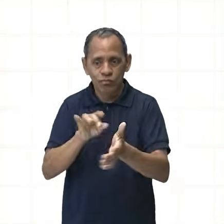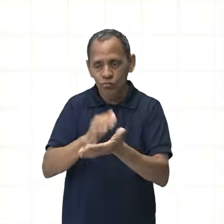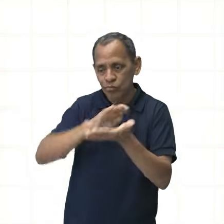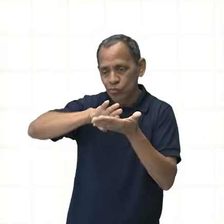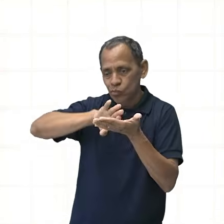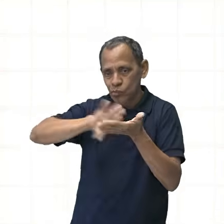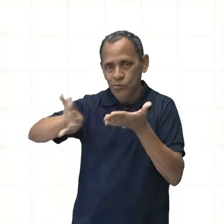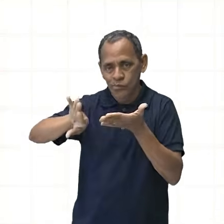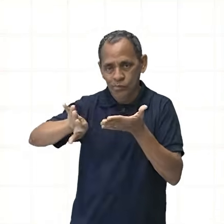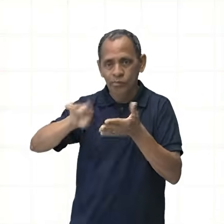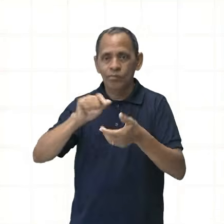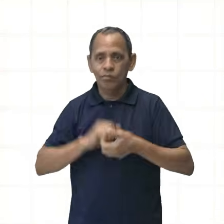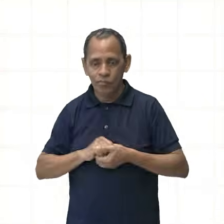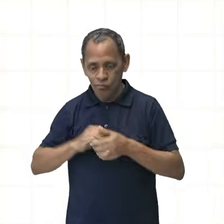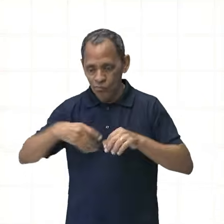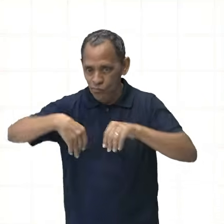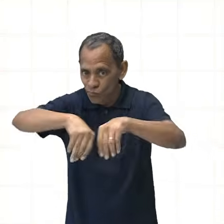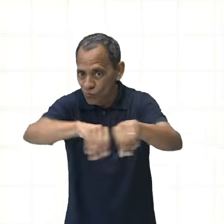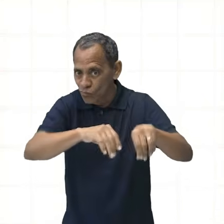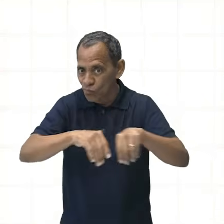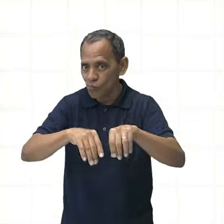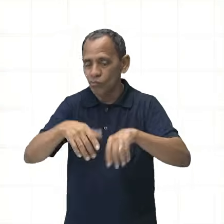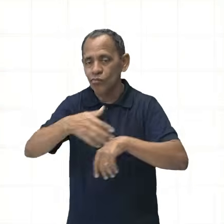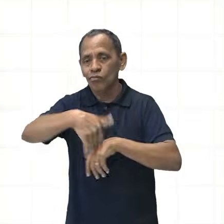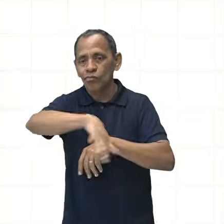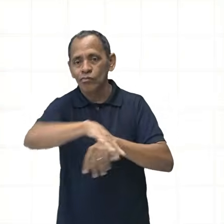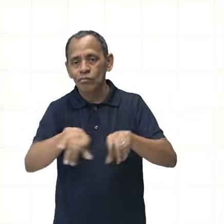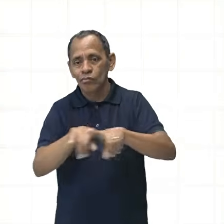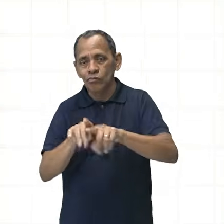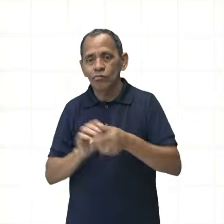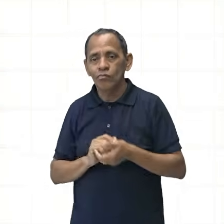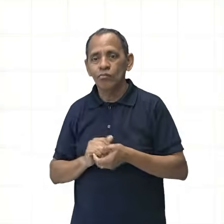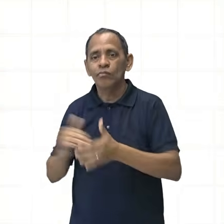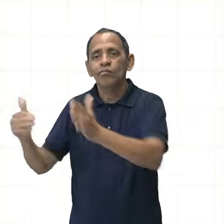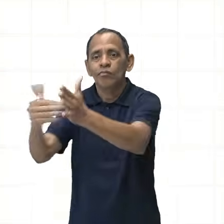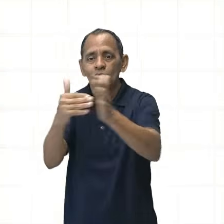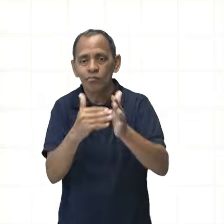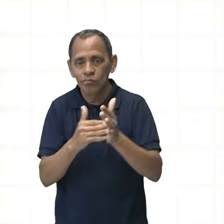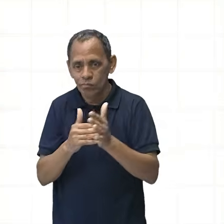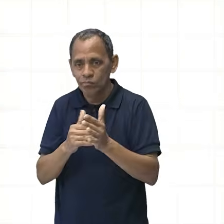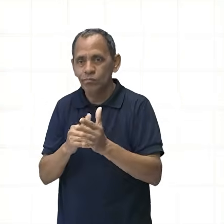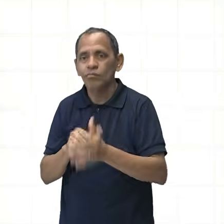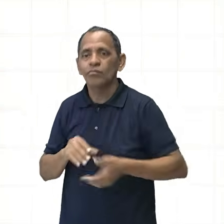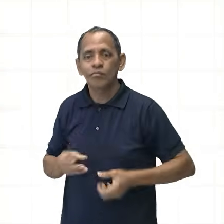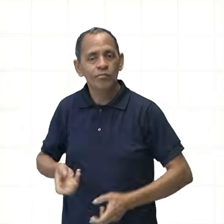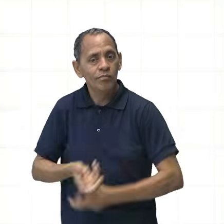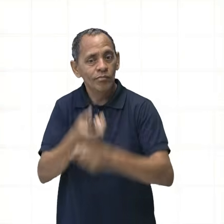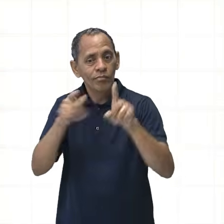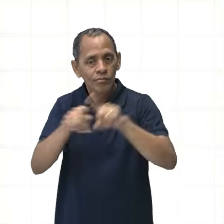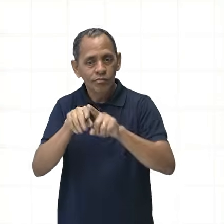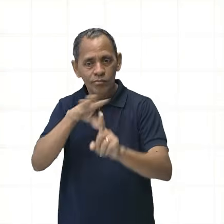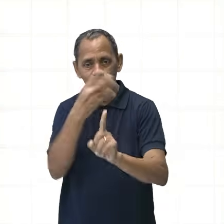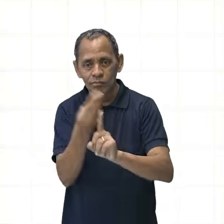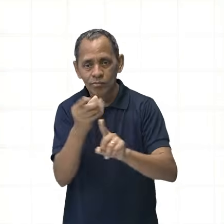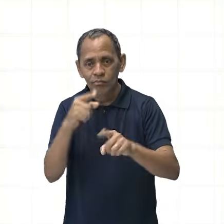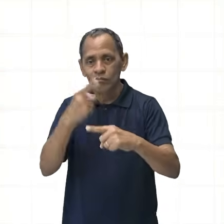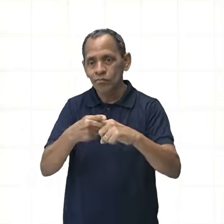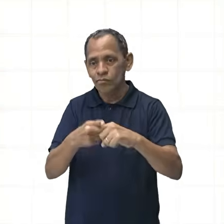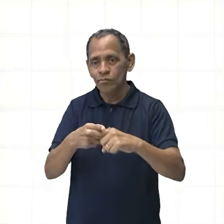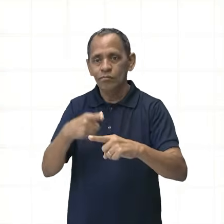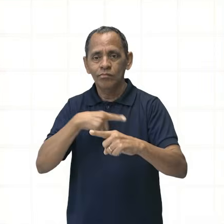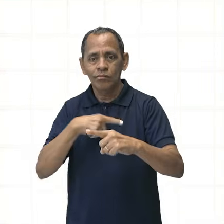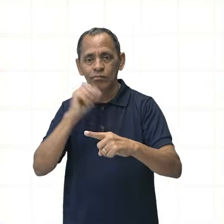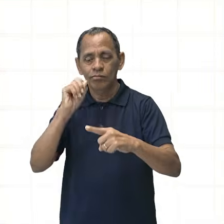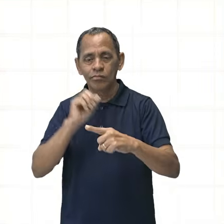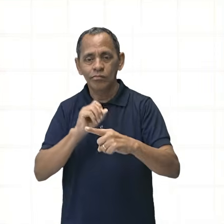que praticam algo contra o governo, elas acabam sendo ali expulsas do território, acabam